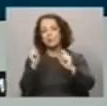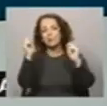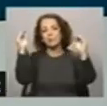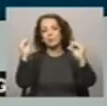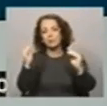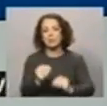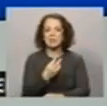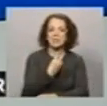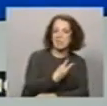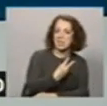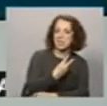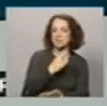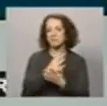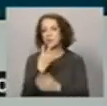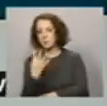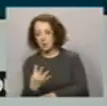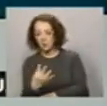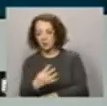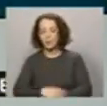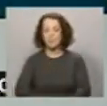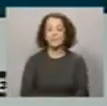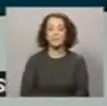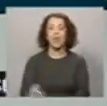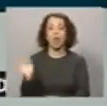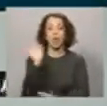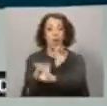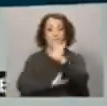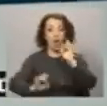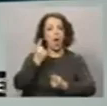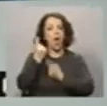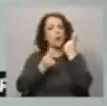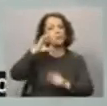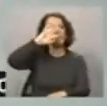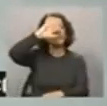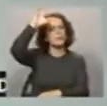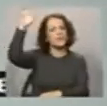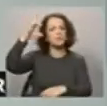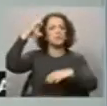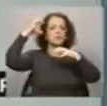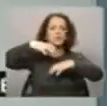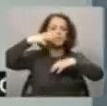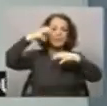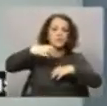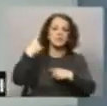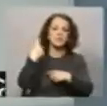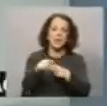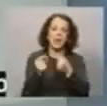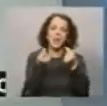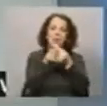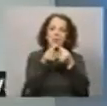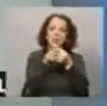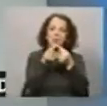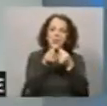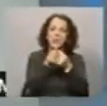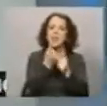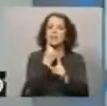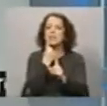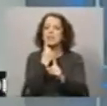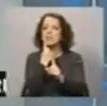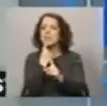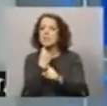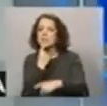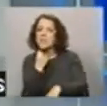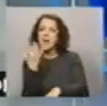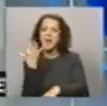4 metros. Nos outros países da Europa, temos alguma precipitação na região entre Inglaterra